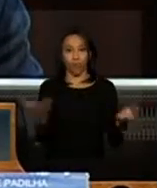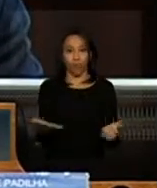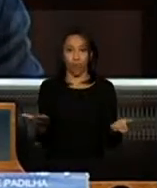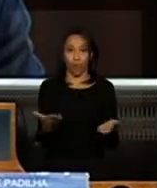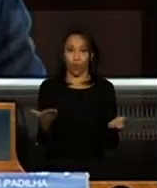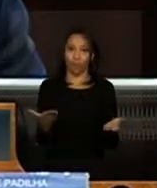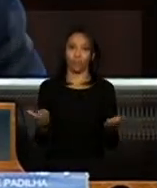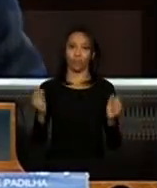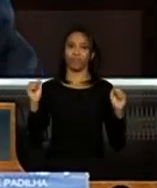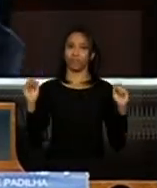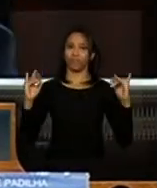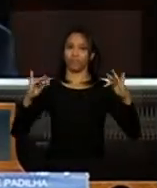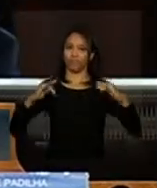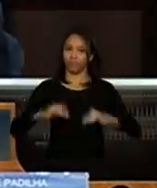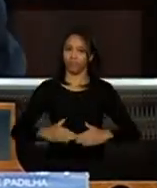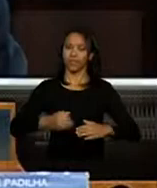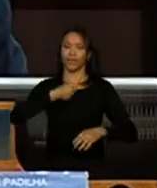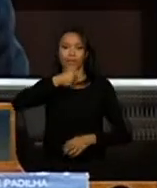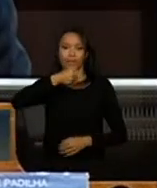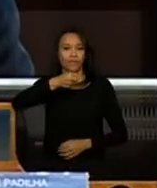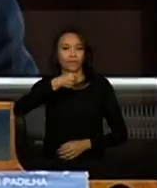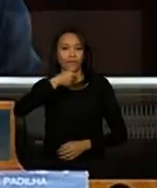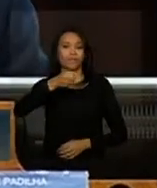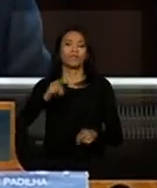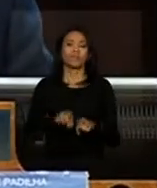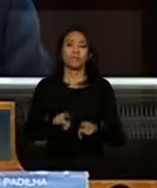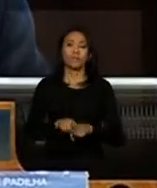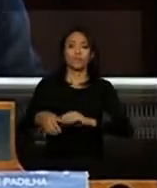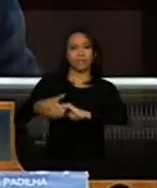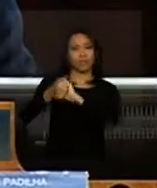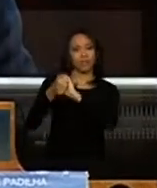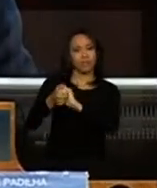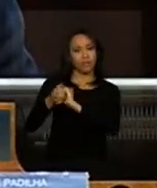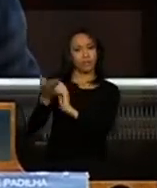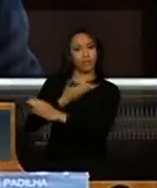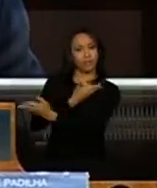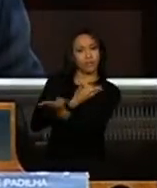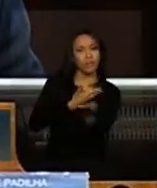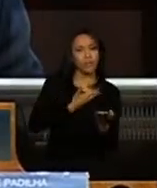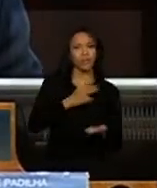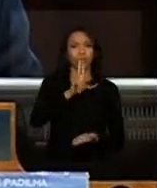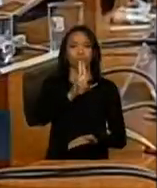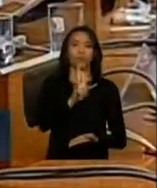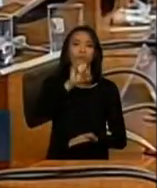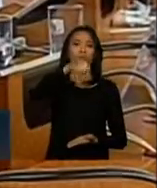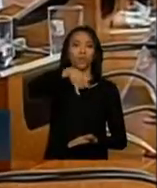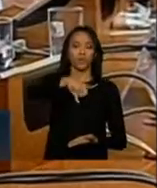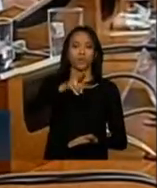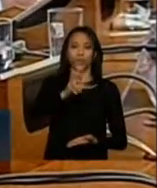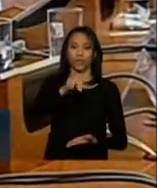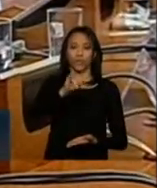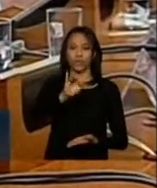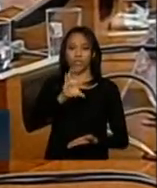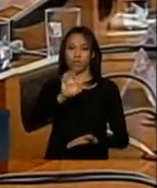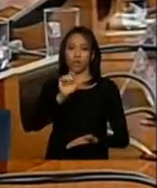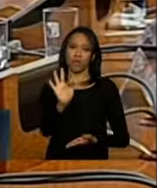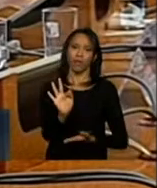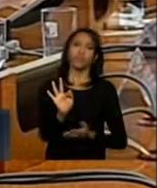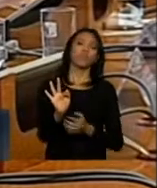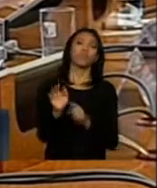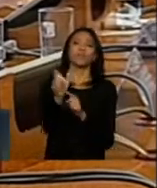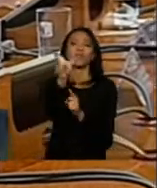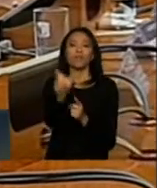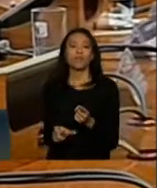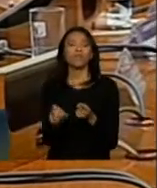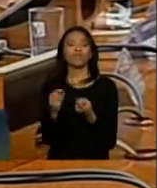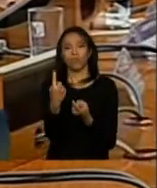coletiva, saudar os colegas do Unicef, tanto a Antonella aqui, quanto